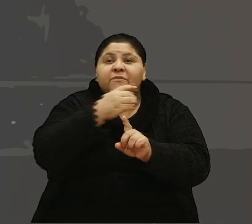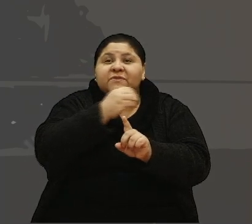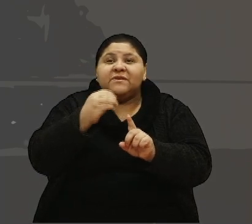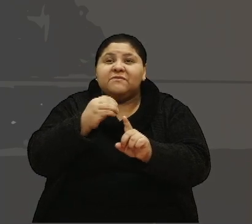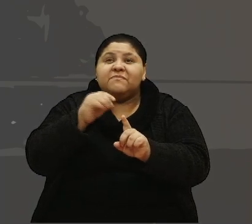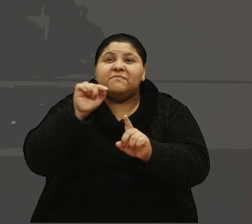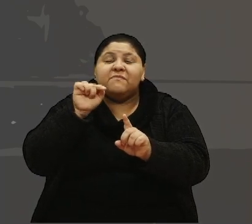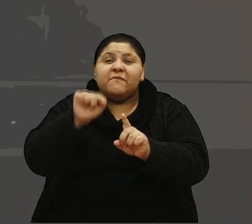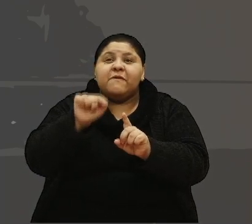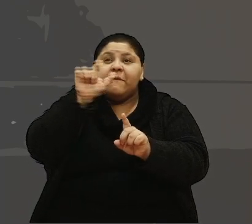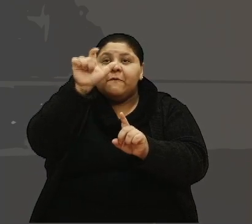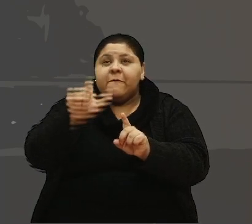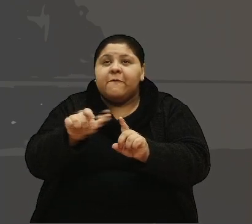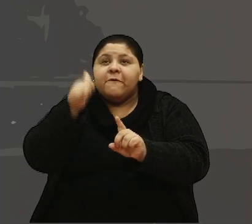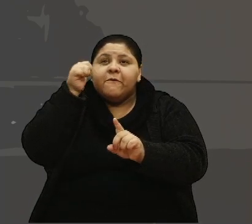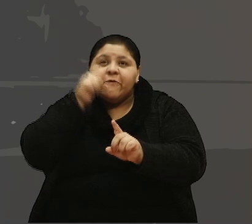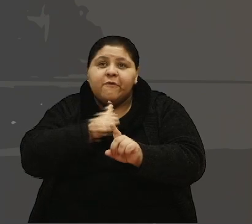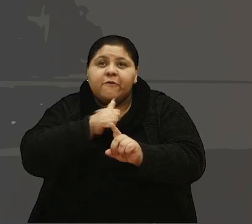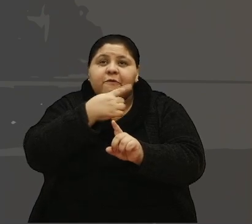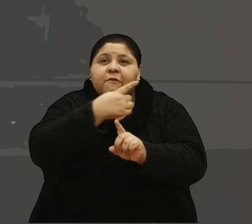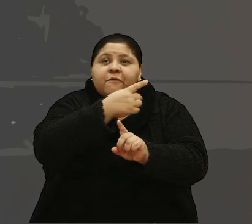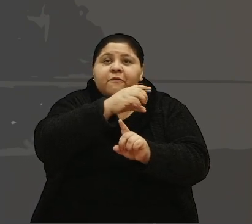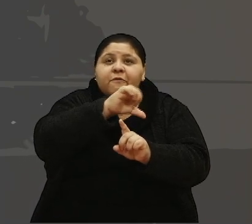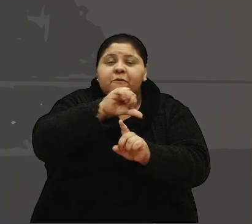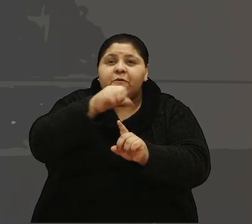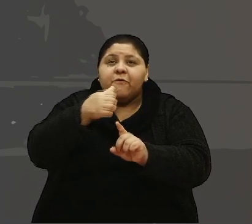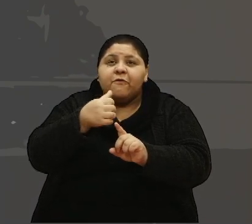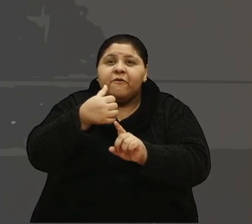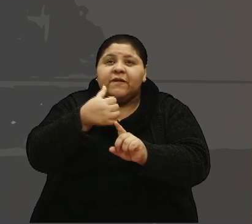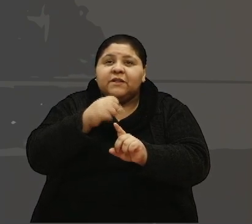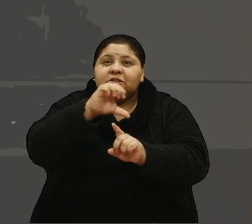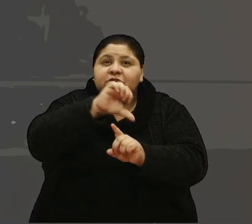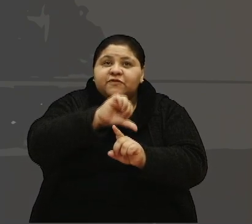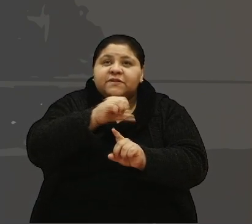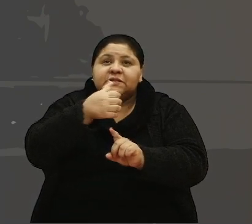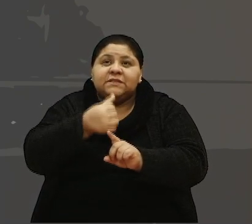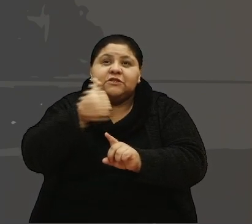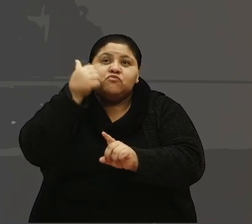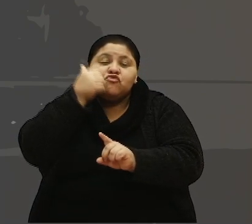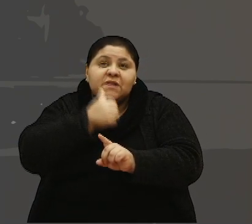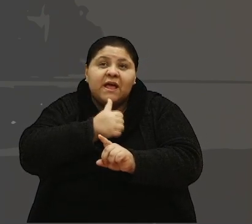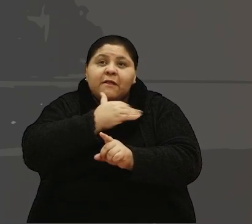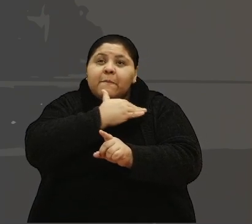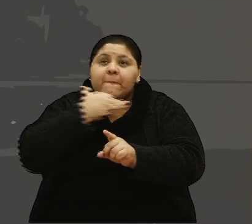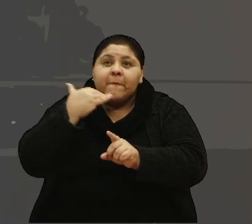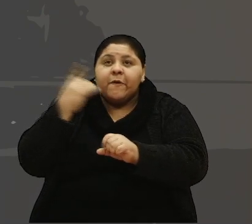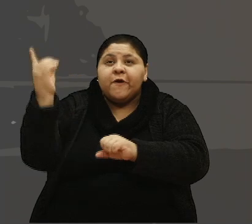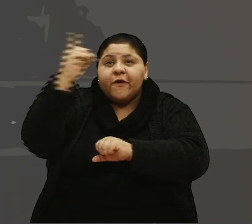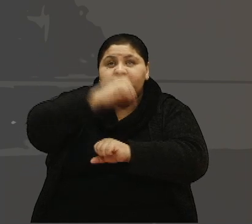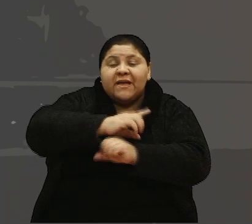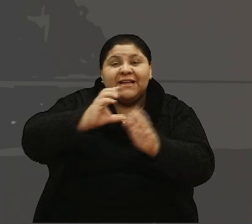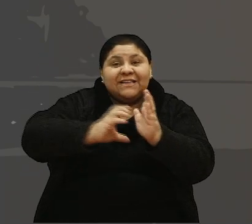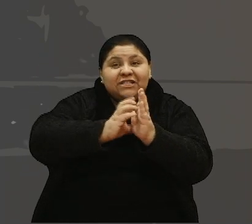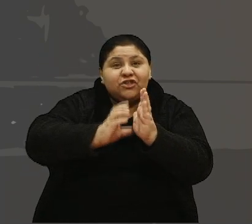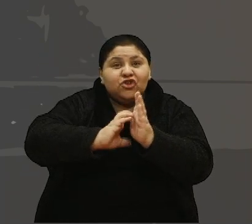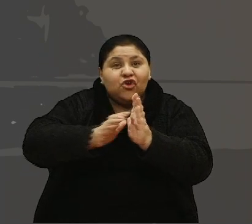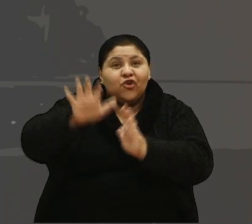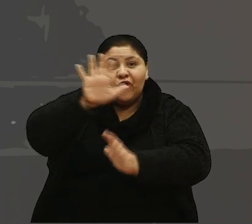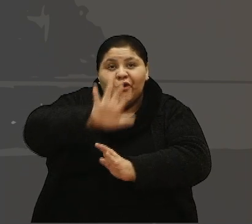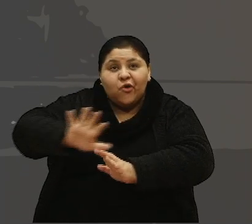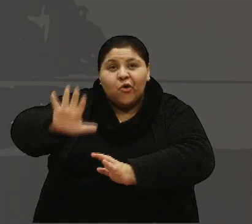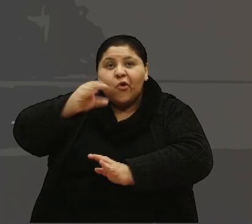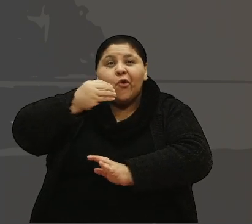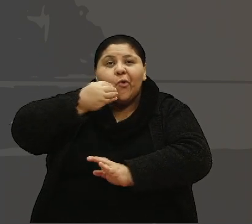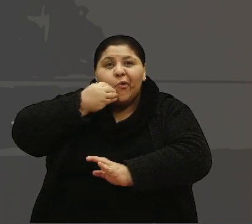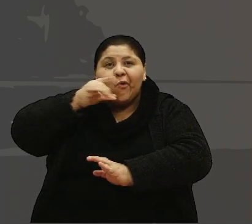mulheres, 196 mulheres vítimas por dia. Portanto, em dados gerais, é claro que